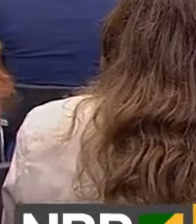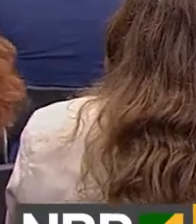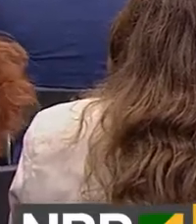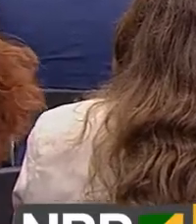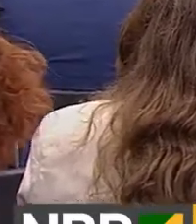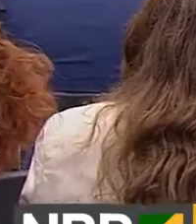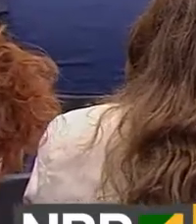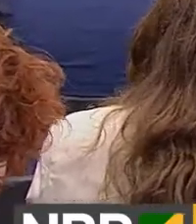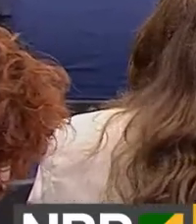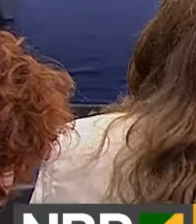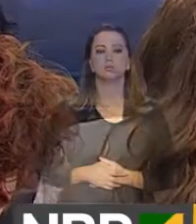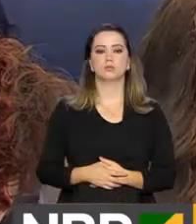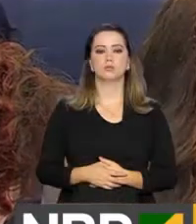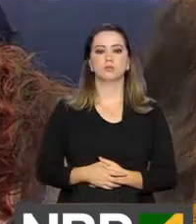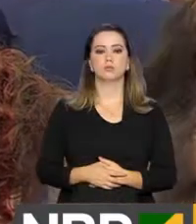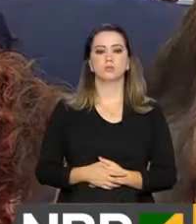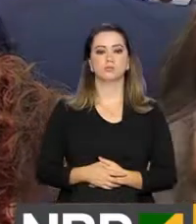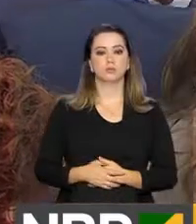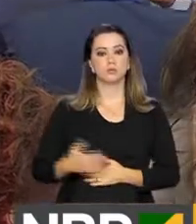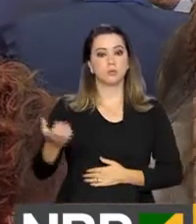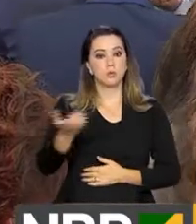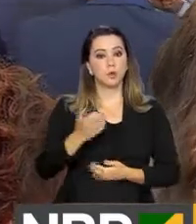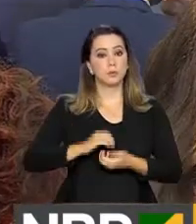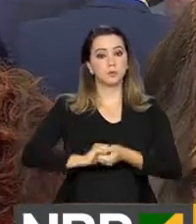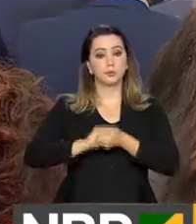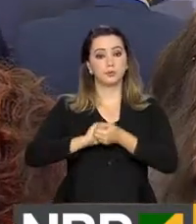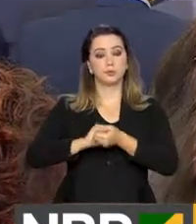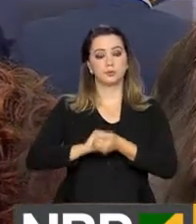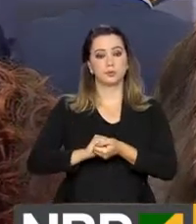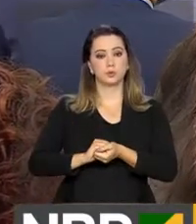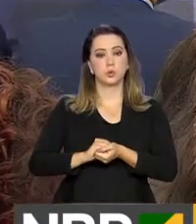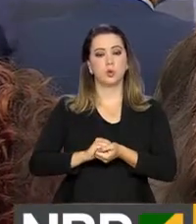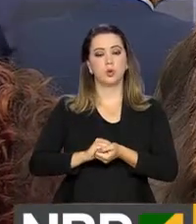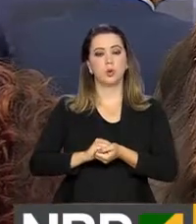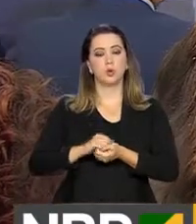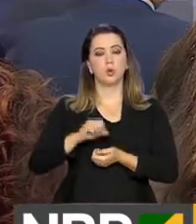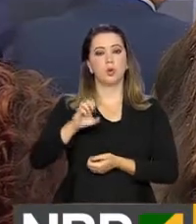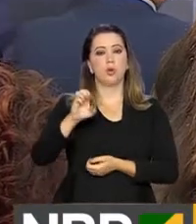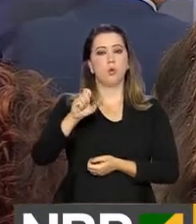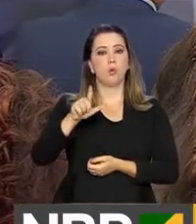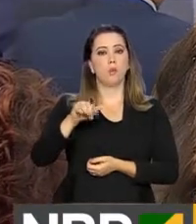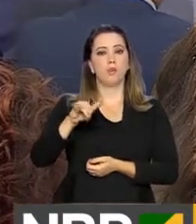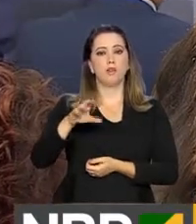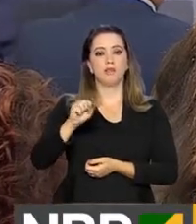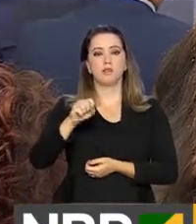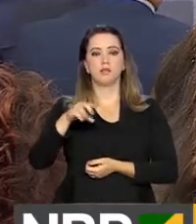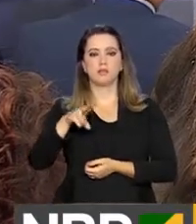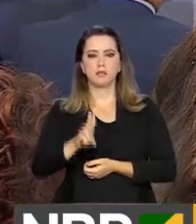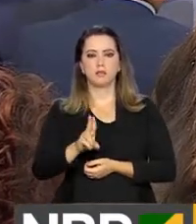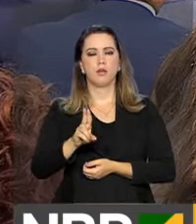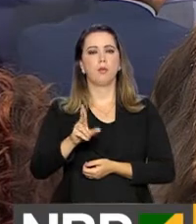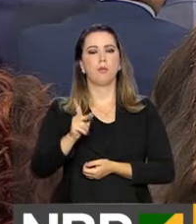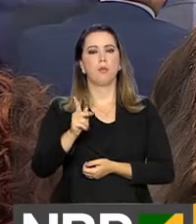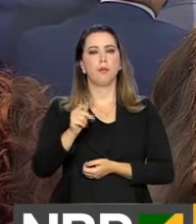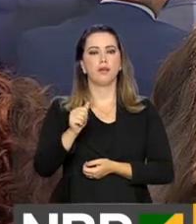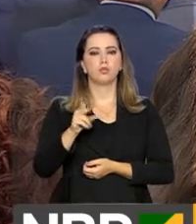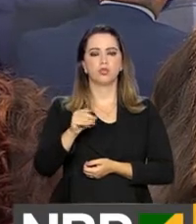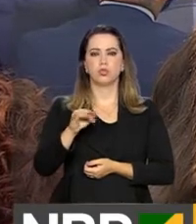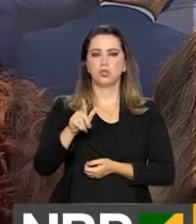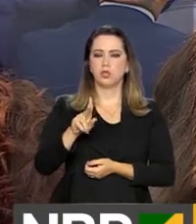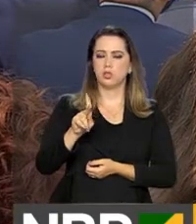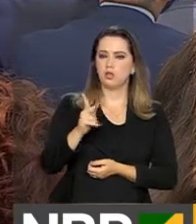quero cumprimentar o eliseu padilha o barco galvão